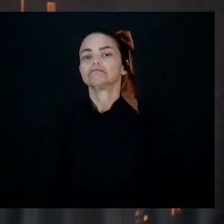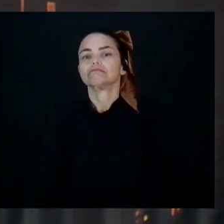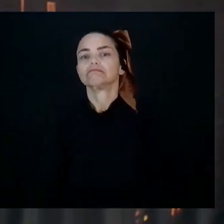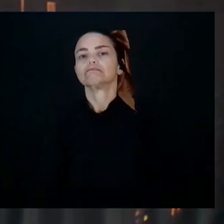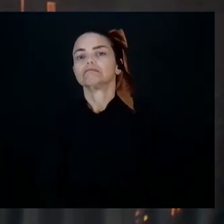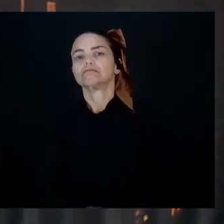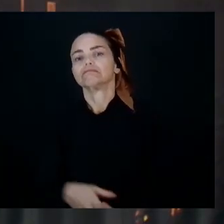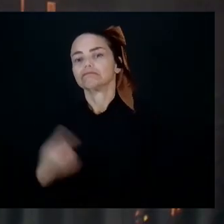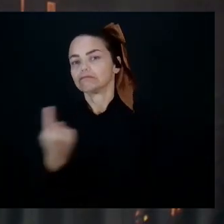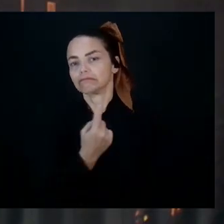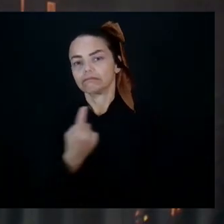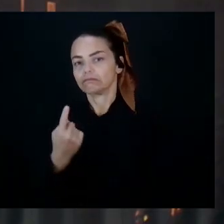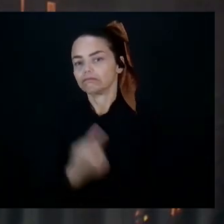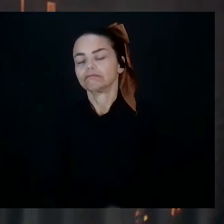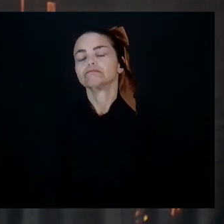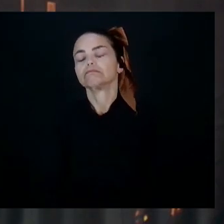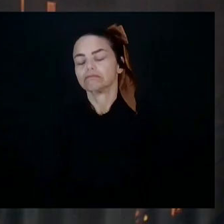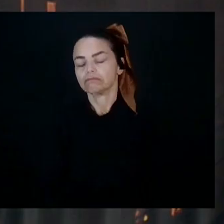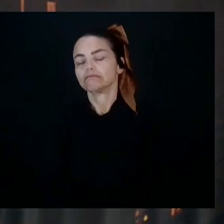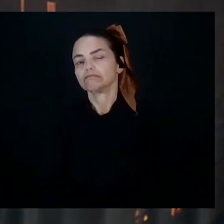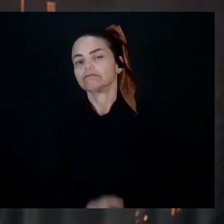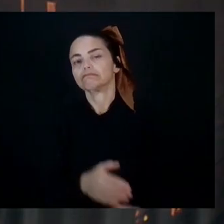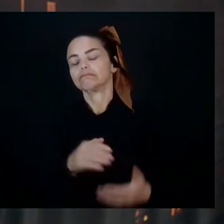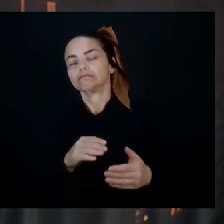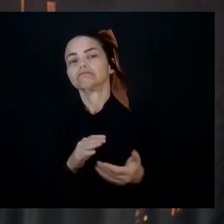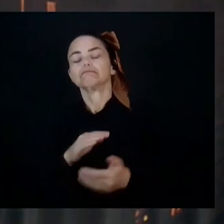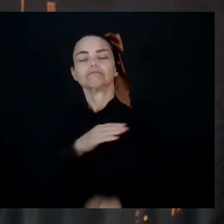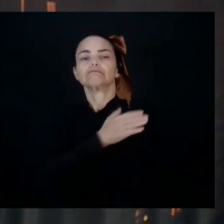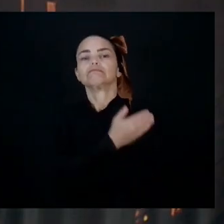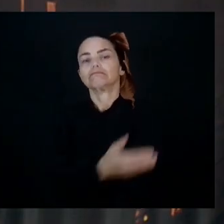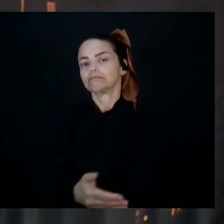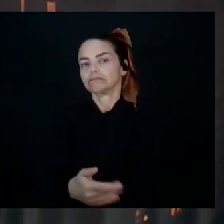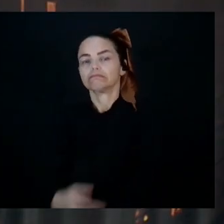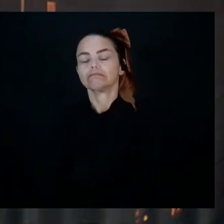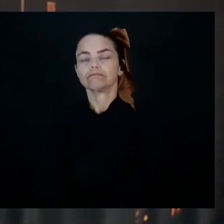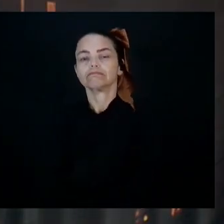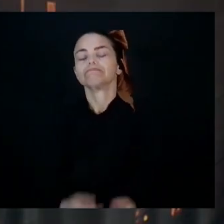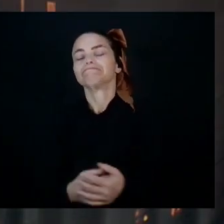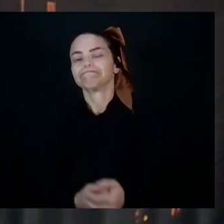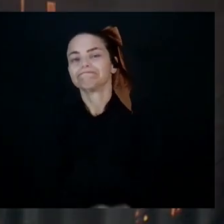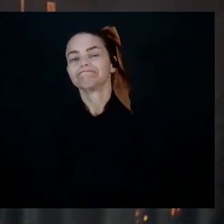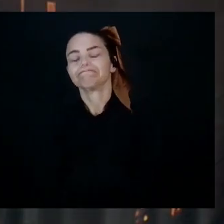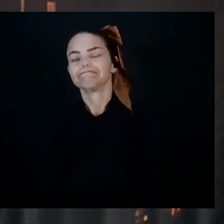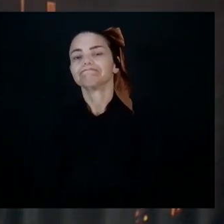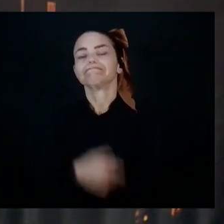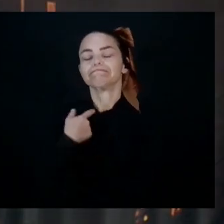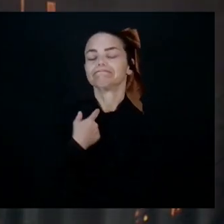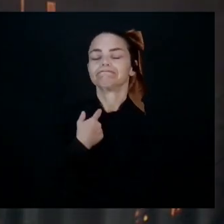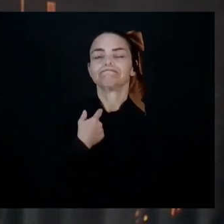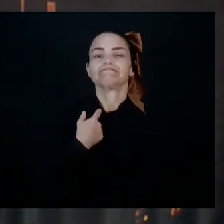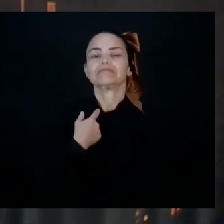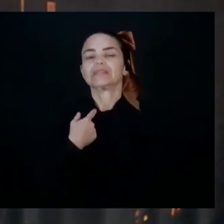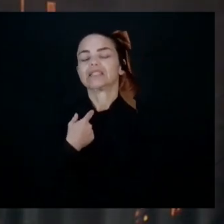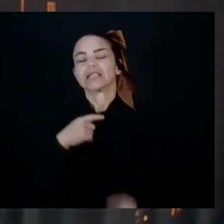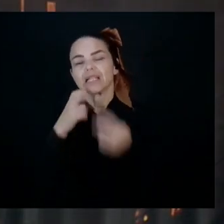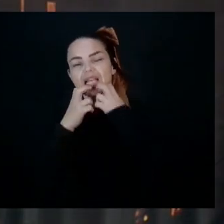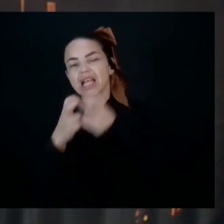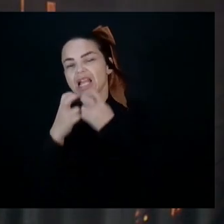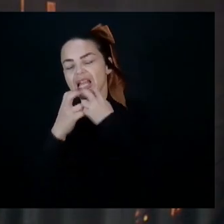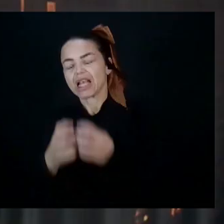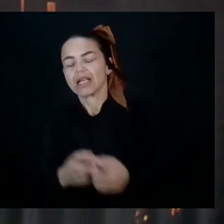como eu falei, nós estamos muito acostumados com essa cultura de violência, né? Com essa ideia de que gritar resolve, né? Não